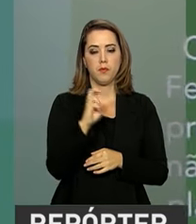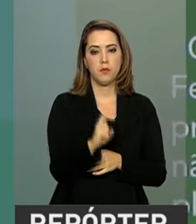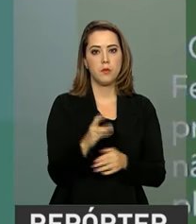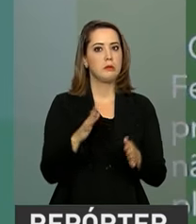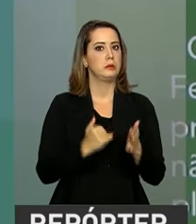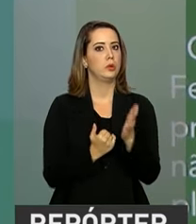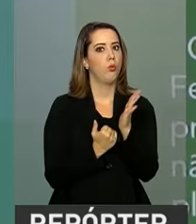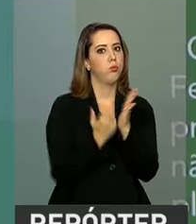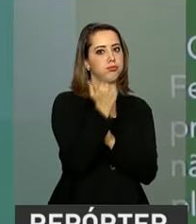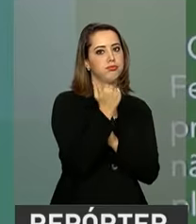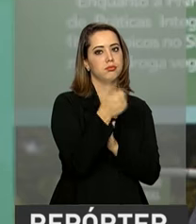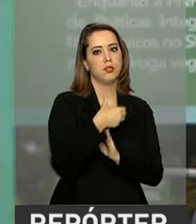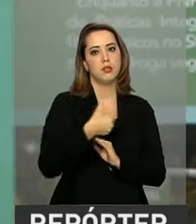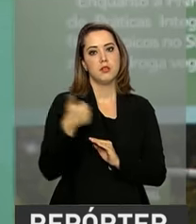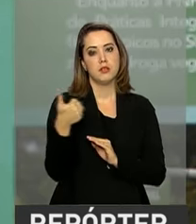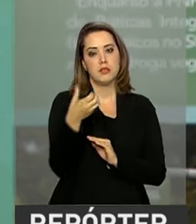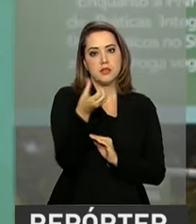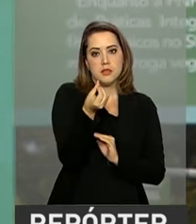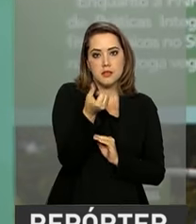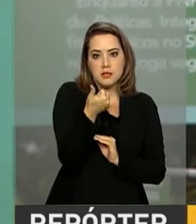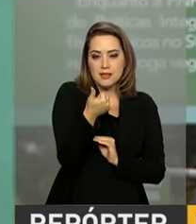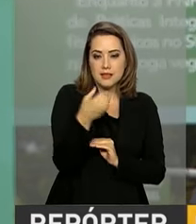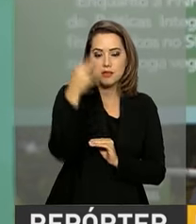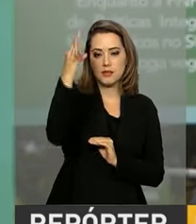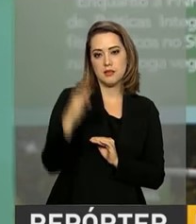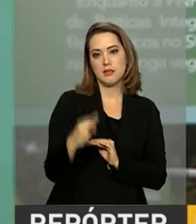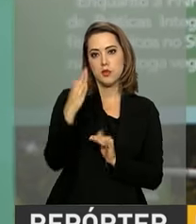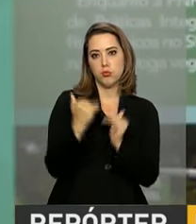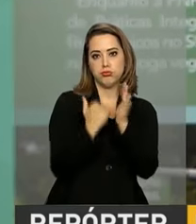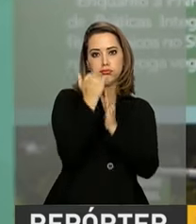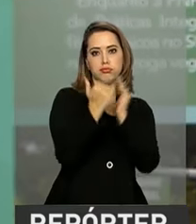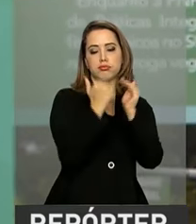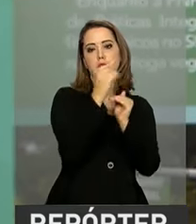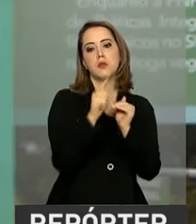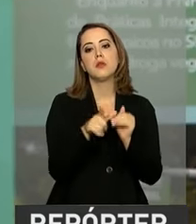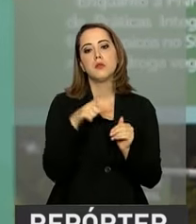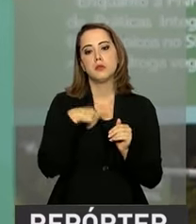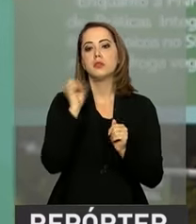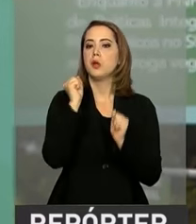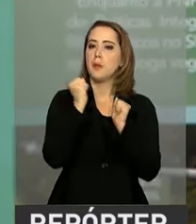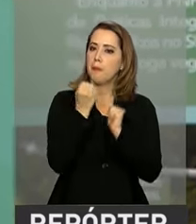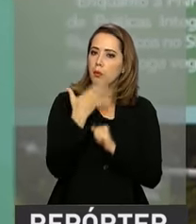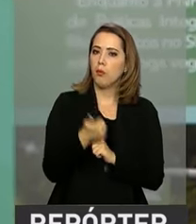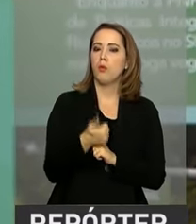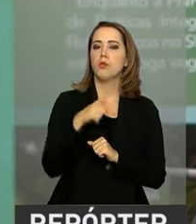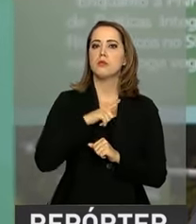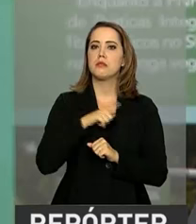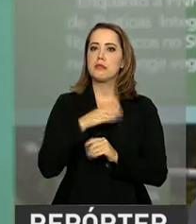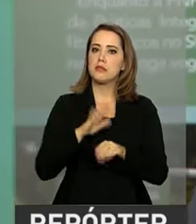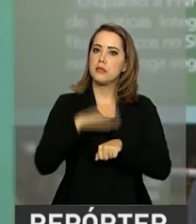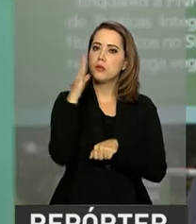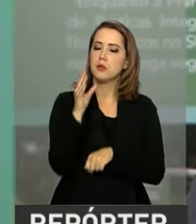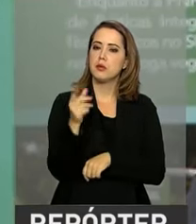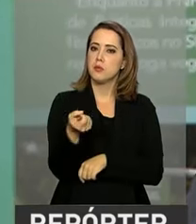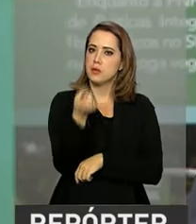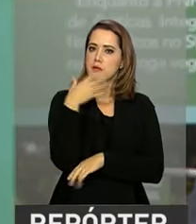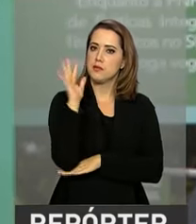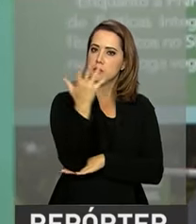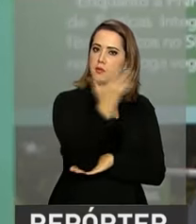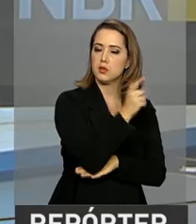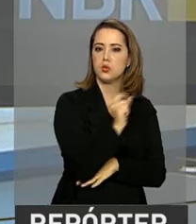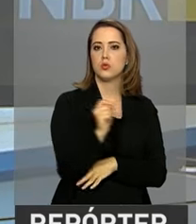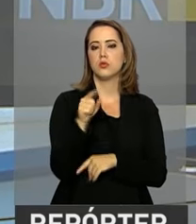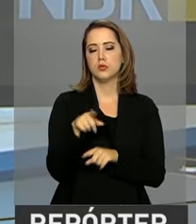161 por. seria muito útil que fitoterápicos estivessem mais presentes na prescrição dos médicos do Sistema Único